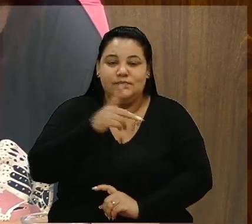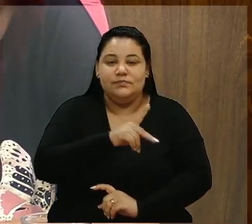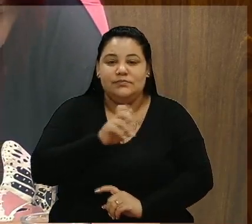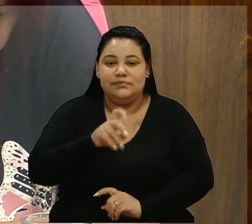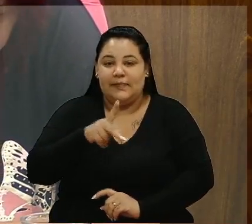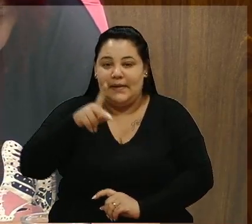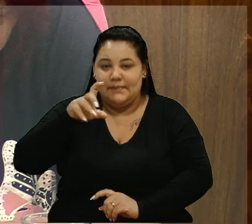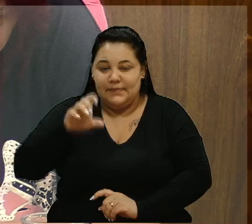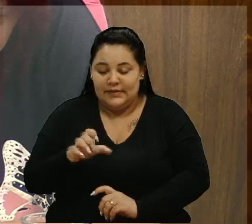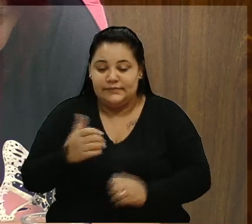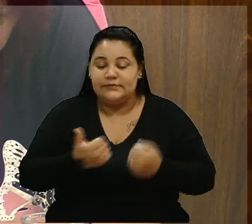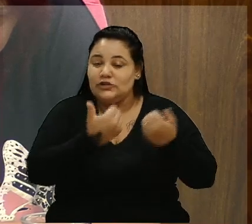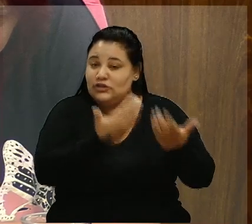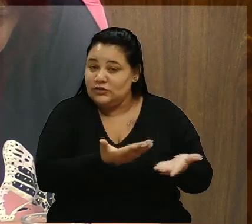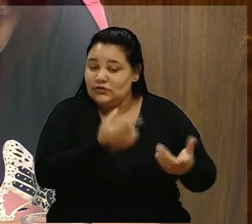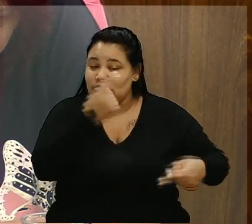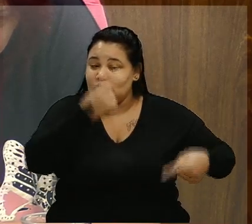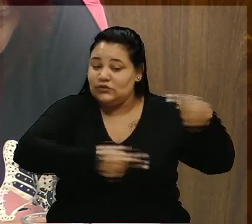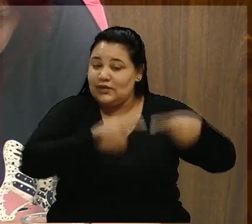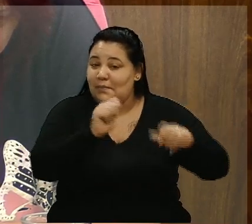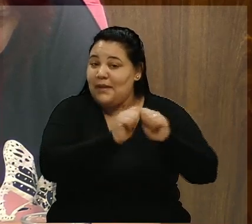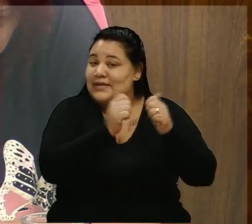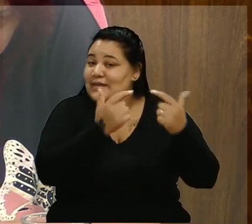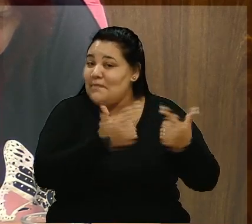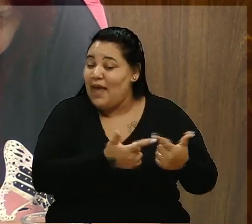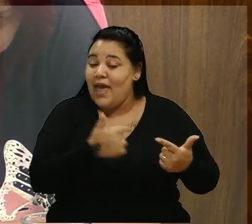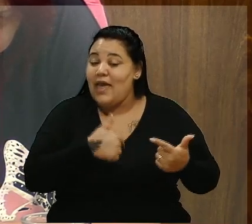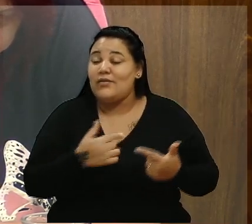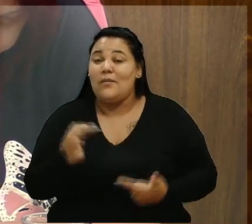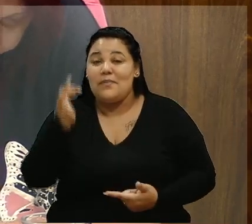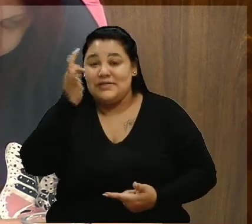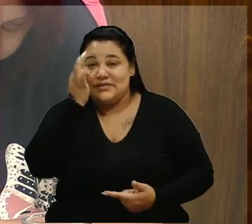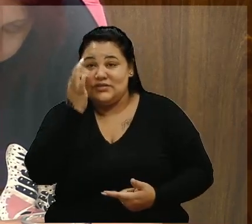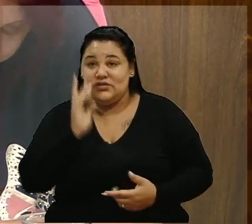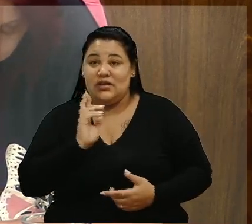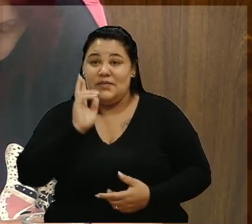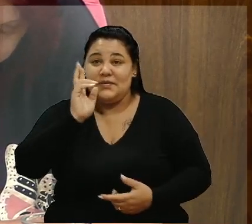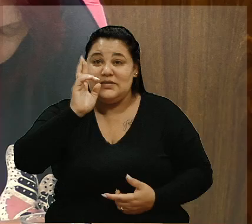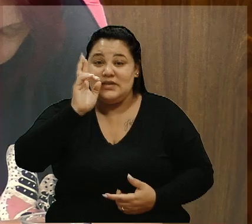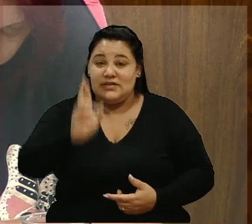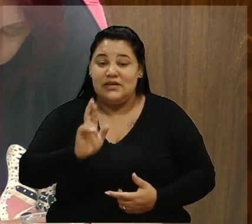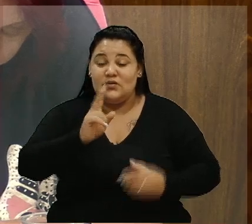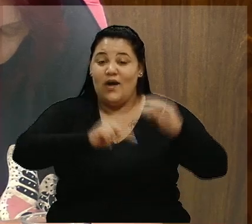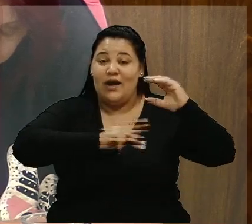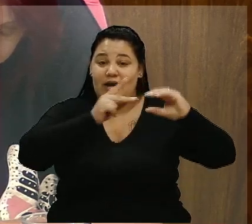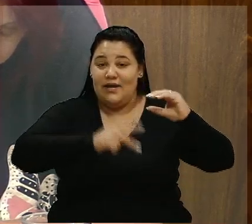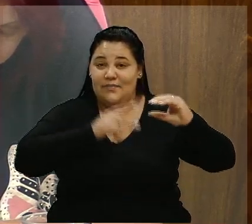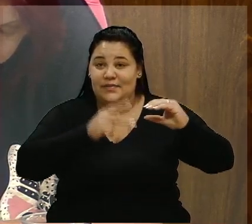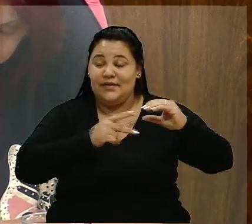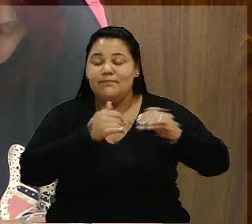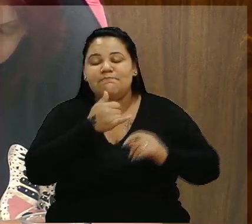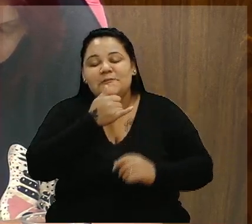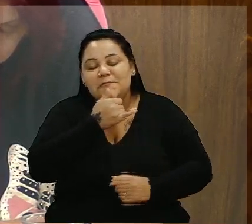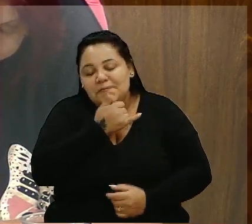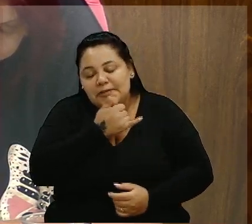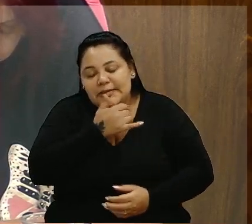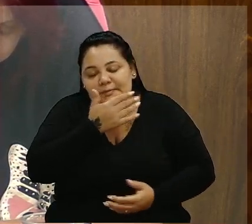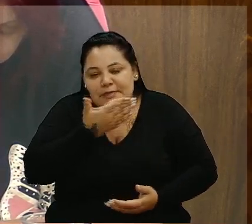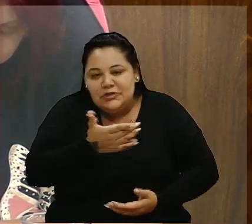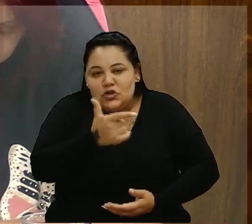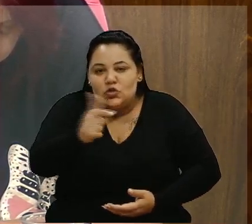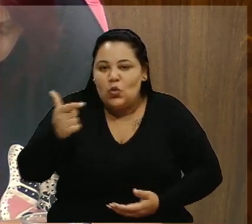Assembleia Legislativa. Eu estive presente representando a Câmara de Vereadores. Infelizmente, os